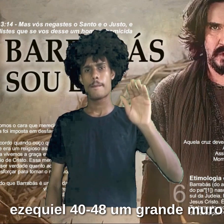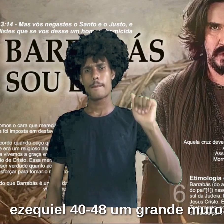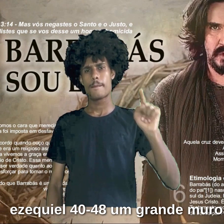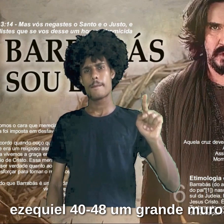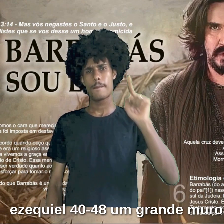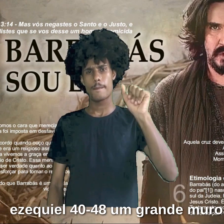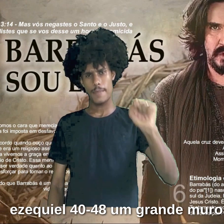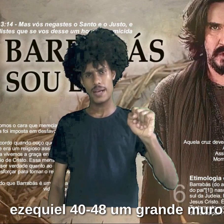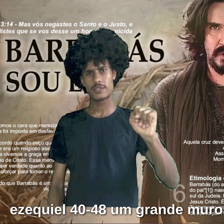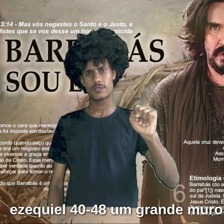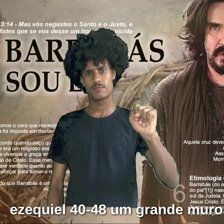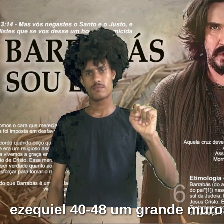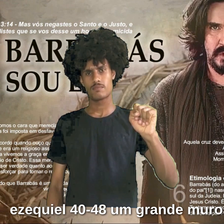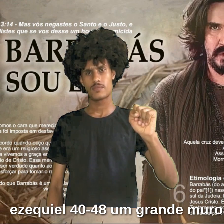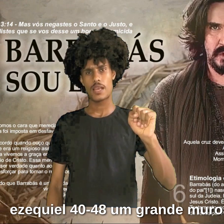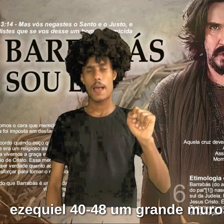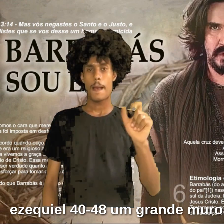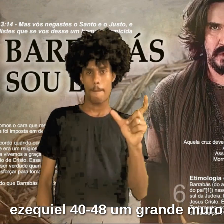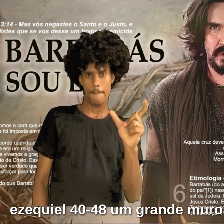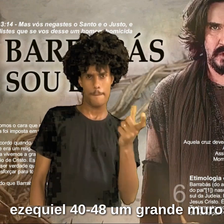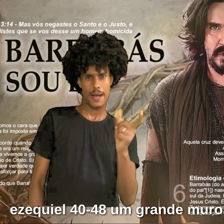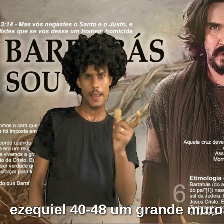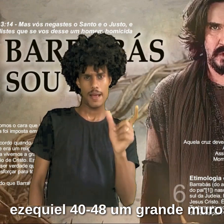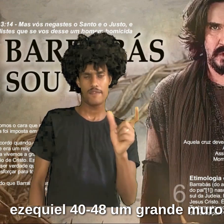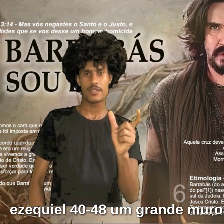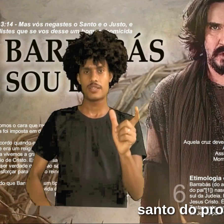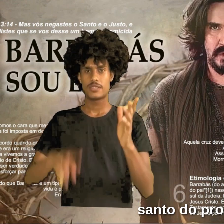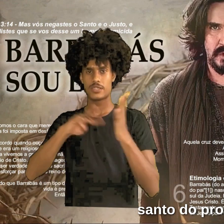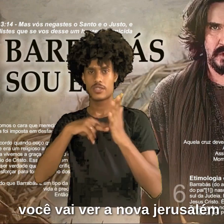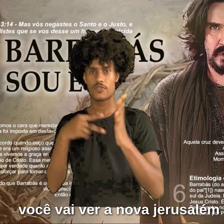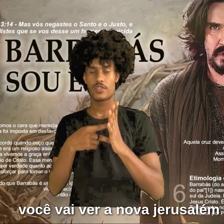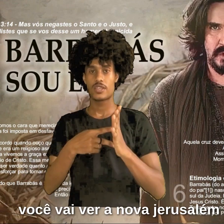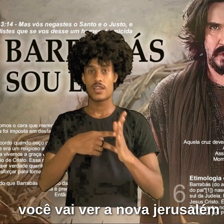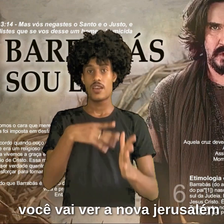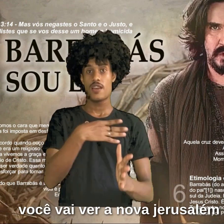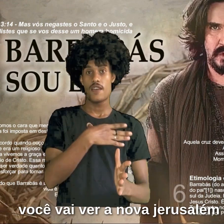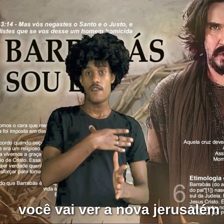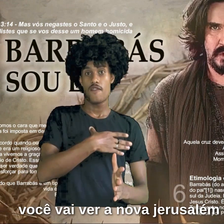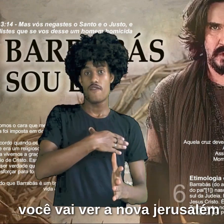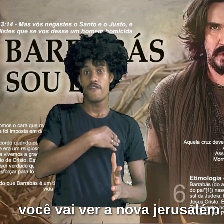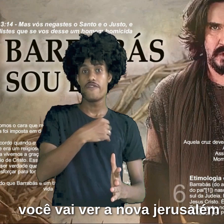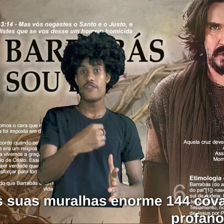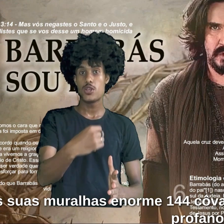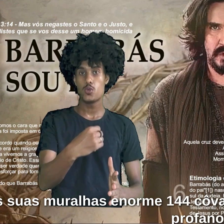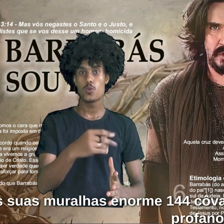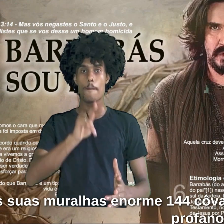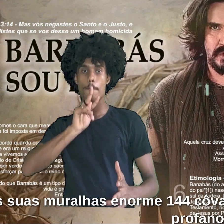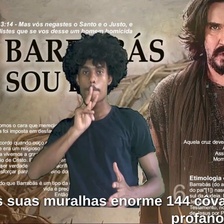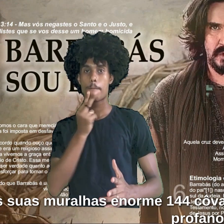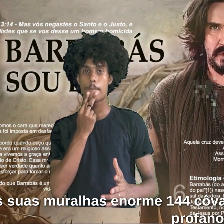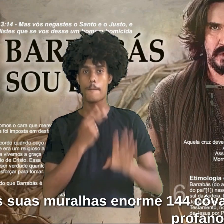em Ezequiel 40 ao 48, um grande muro que existe separando o santo do profano. Você vai ver a Nova Jerusalém que desce do céu com as suas